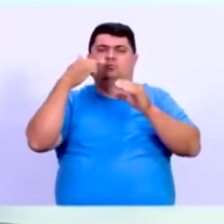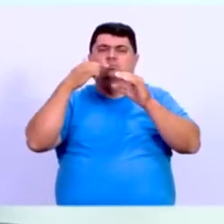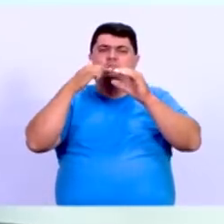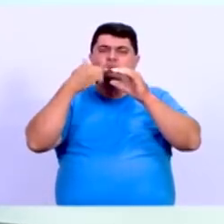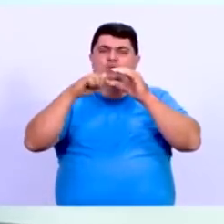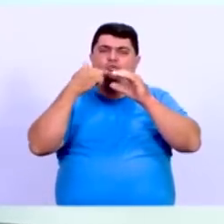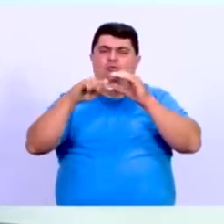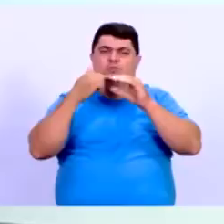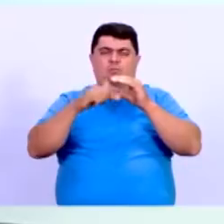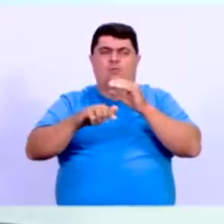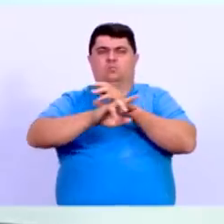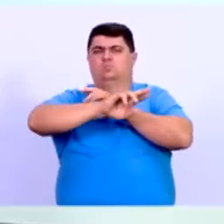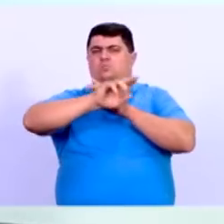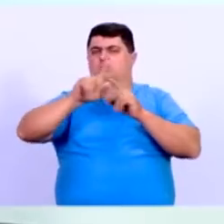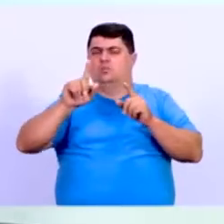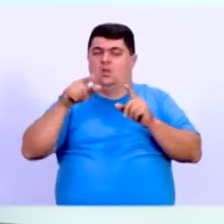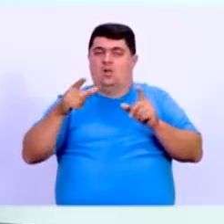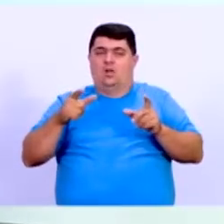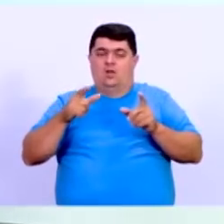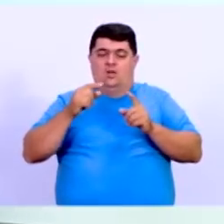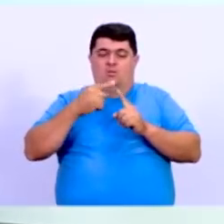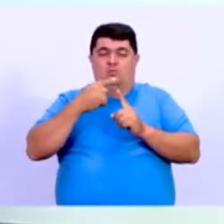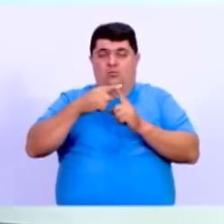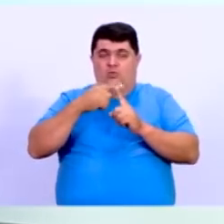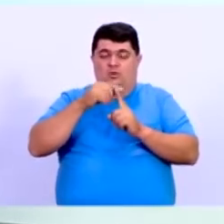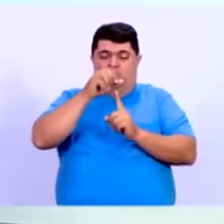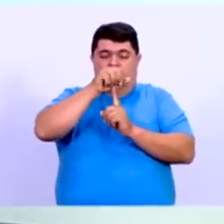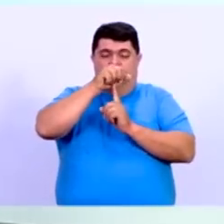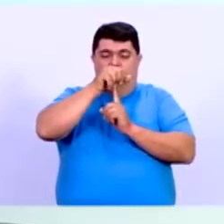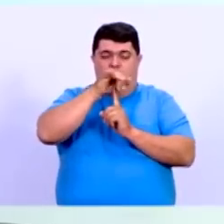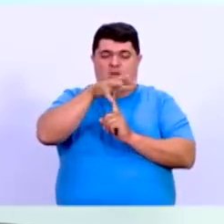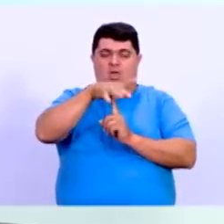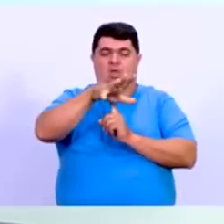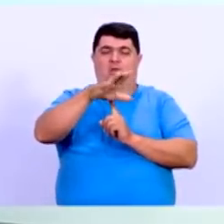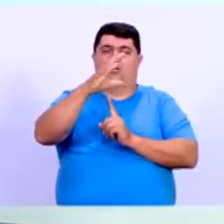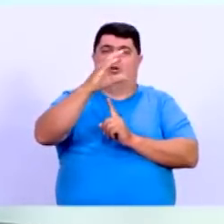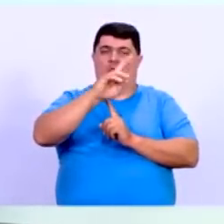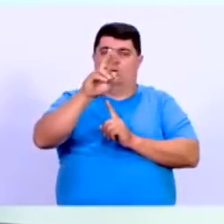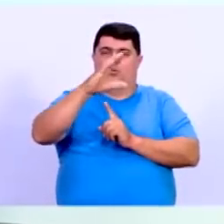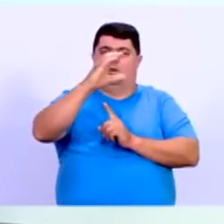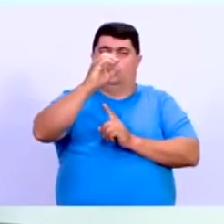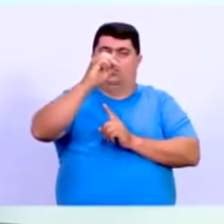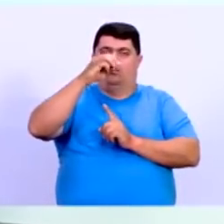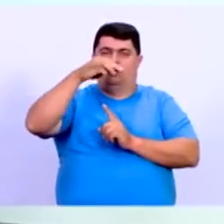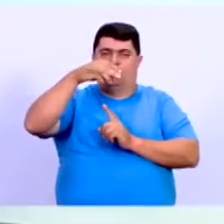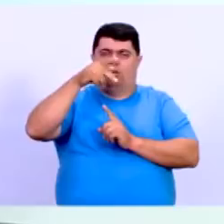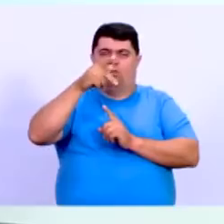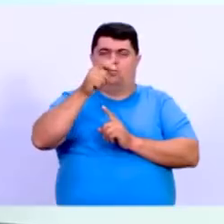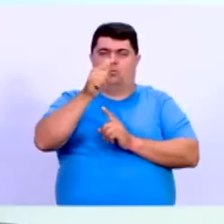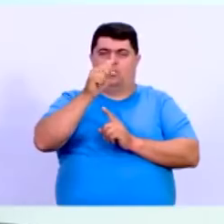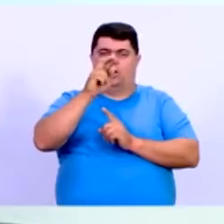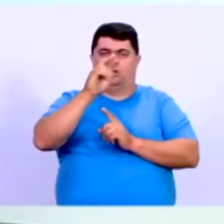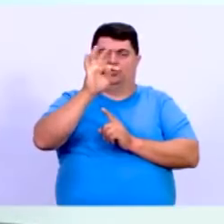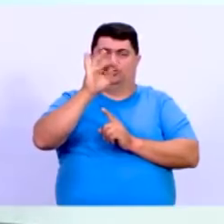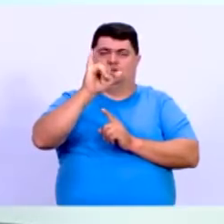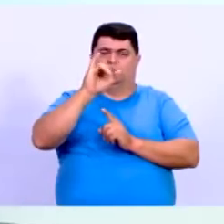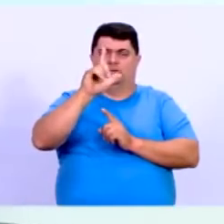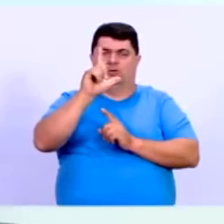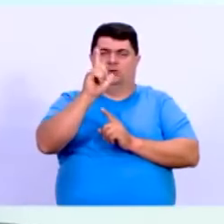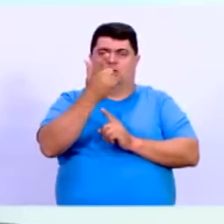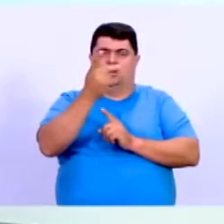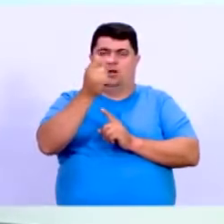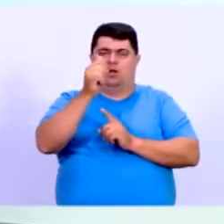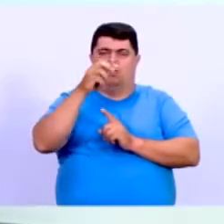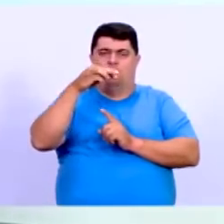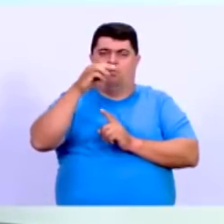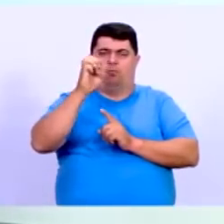né? Então ali é um compartilhamento de recursos relacionados a software. Tudo bem, pessoal? Então, viram aí, né?